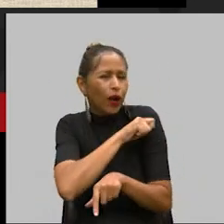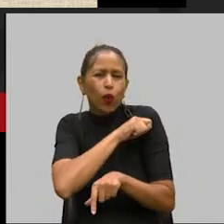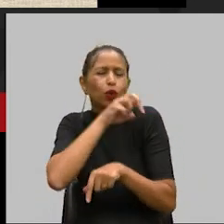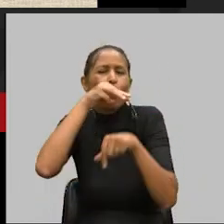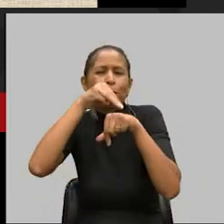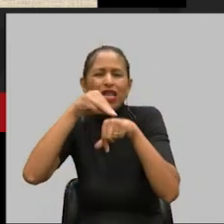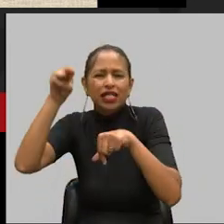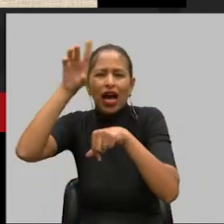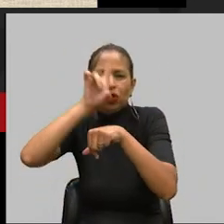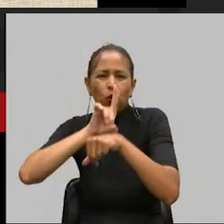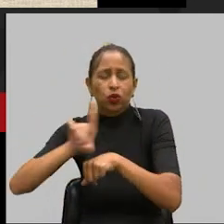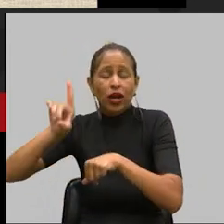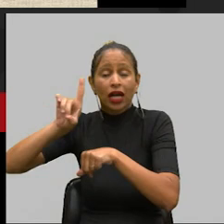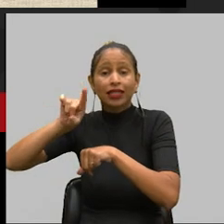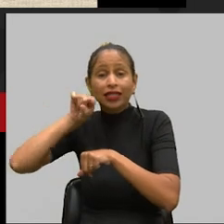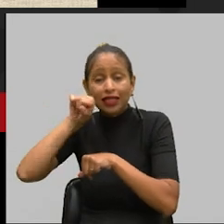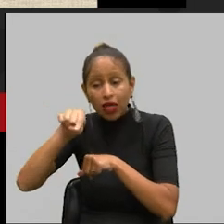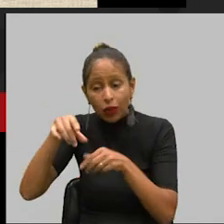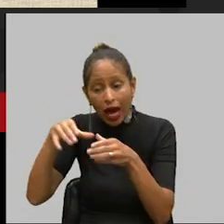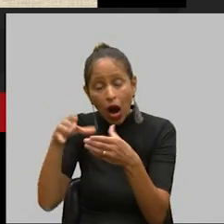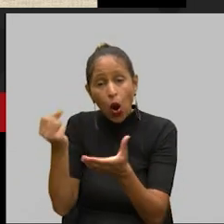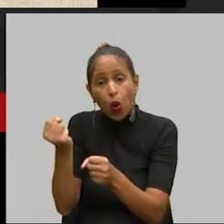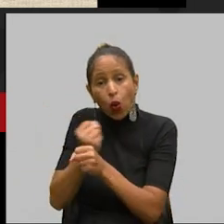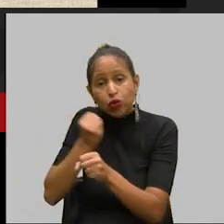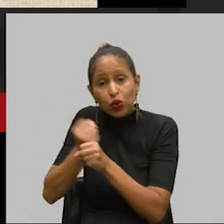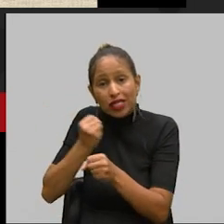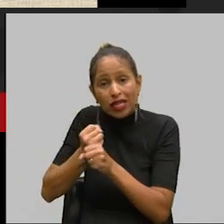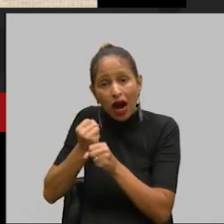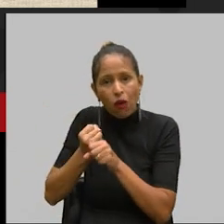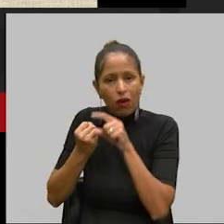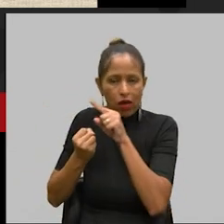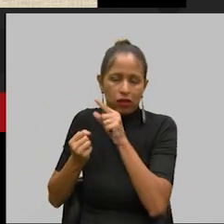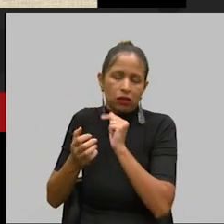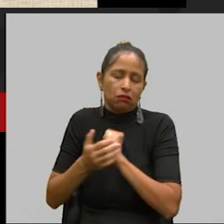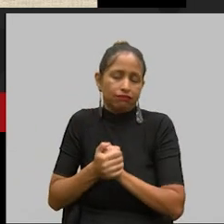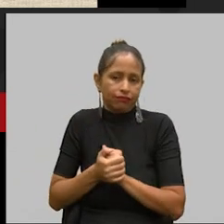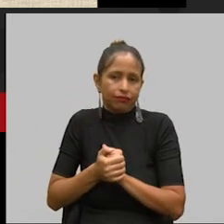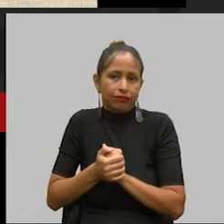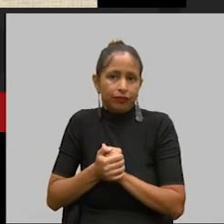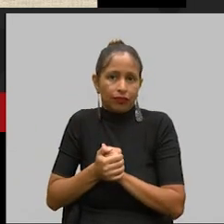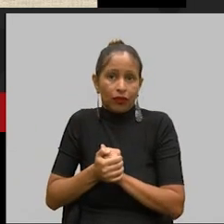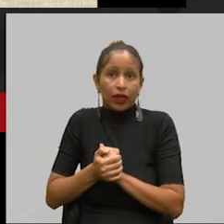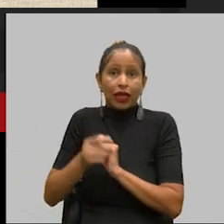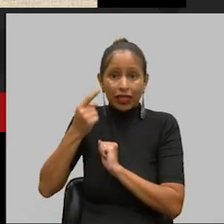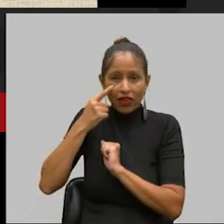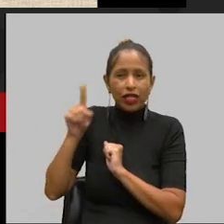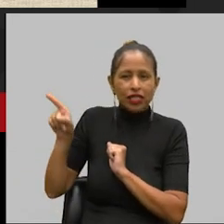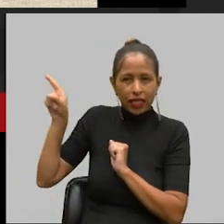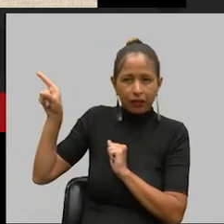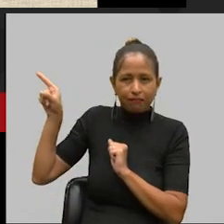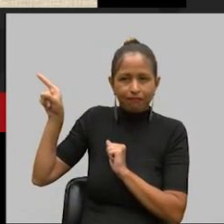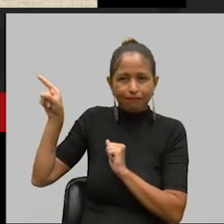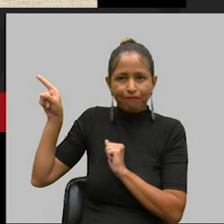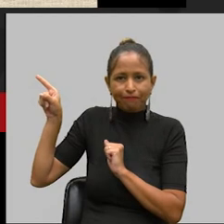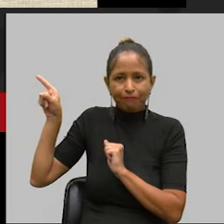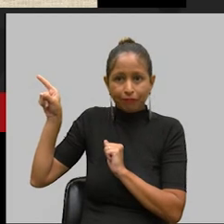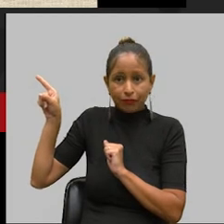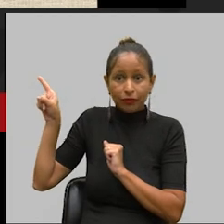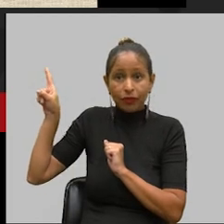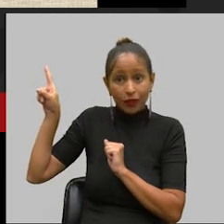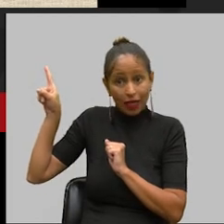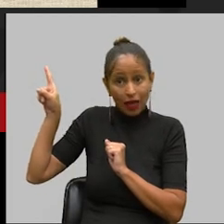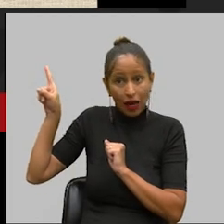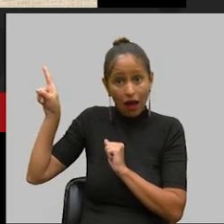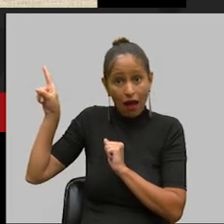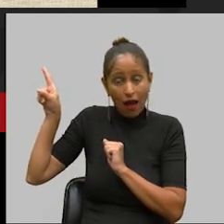do doutorado né então construindo esse esse banco de dados e eu vou mostrar para vocês um estudo recente que a gente fez